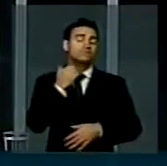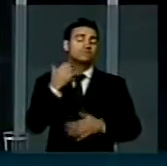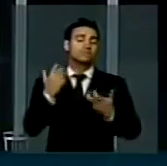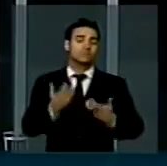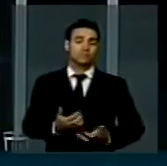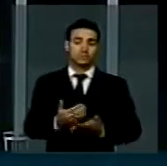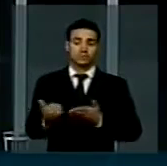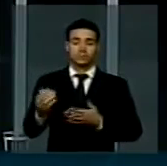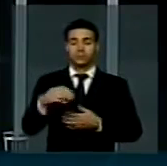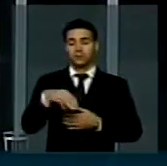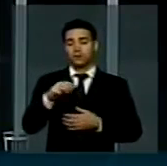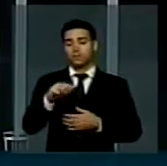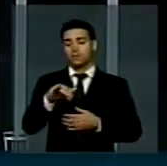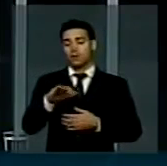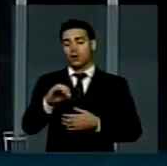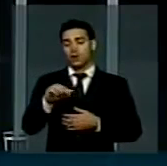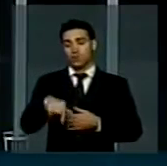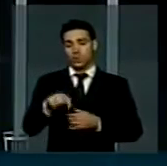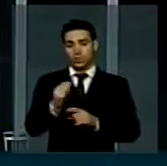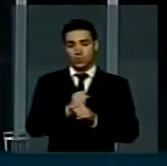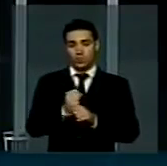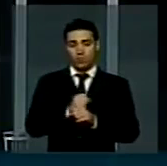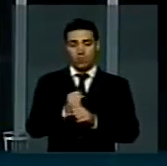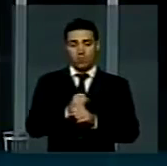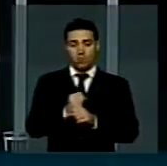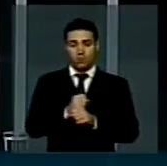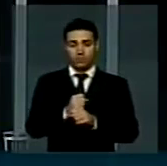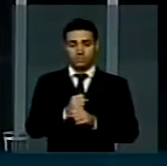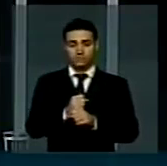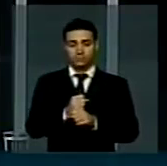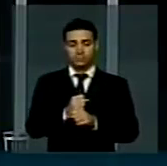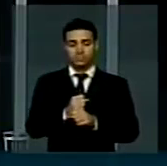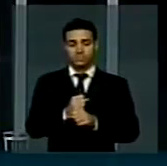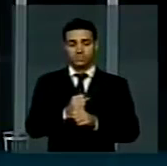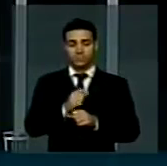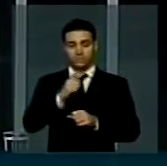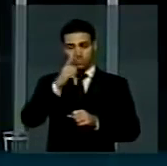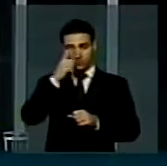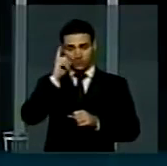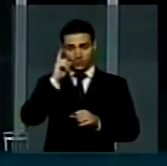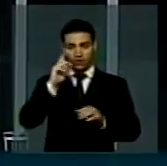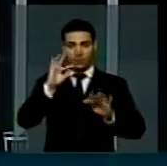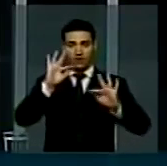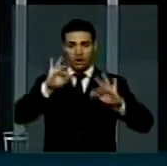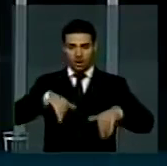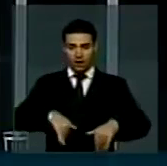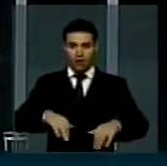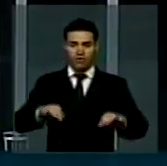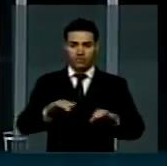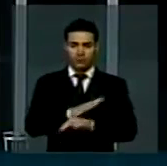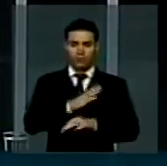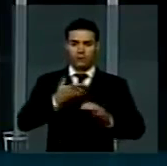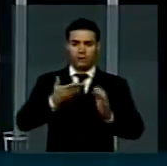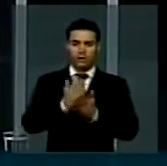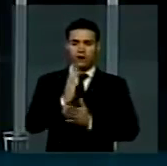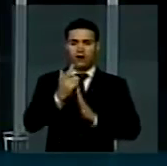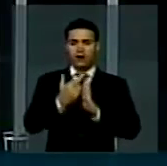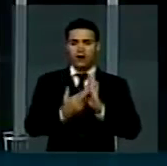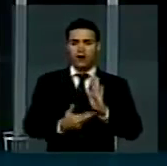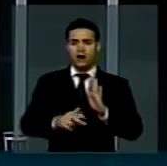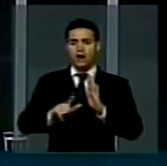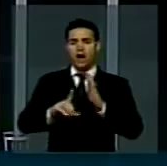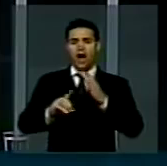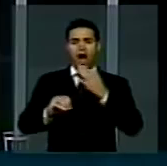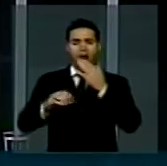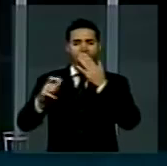em maio deste ano e que demos a cabo ontem, aprovando o relatório da LDO na